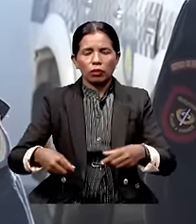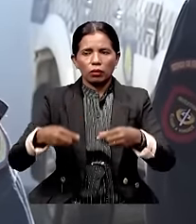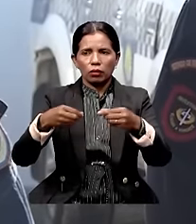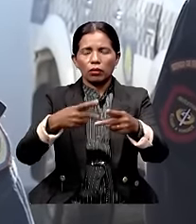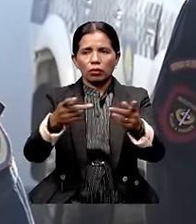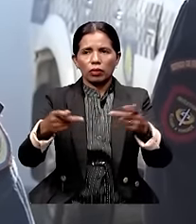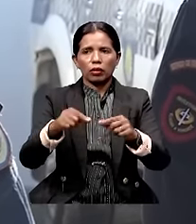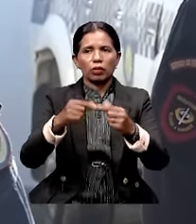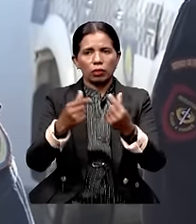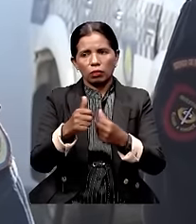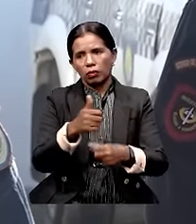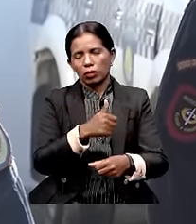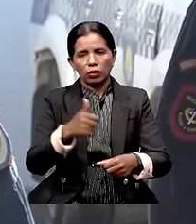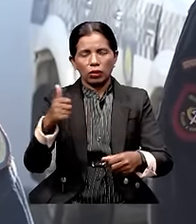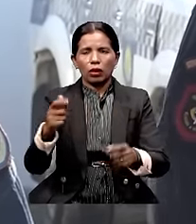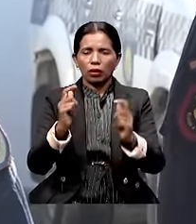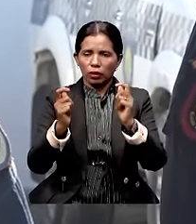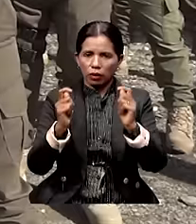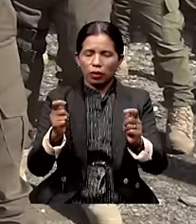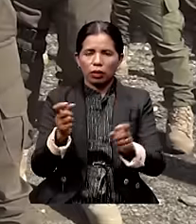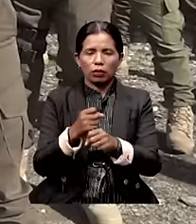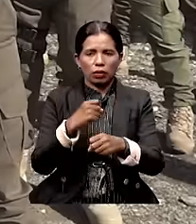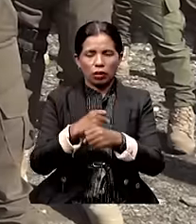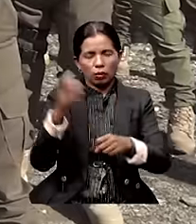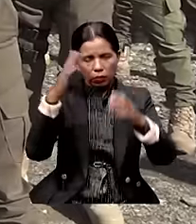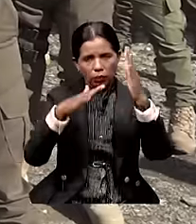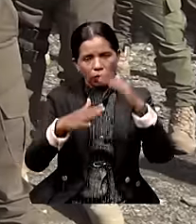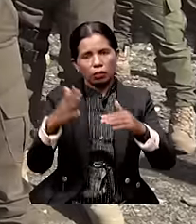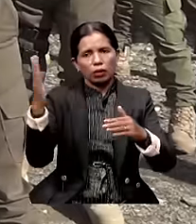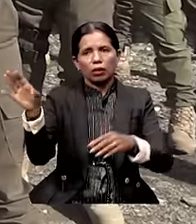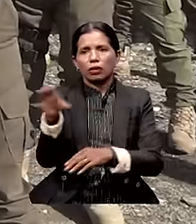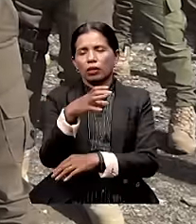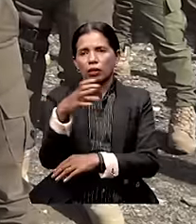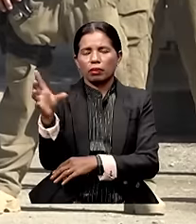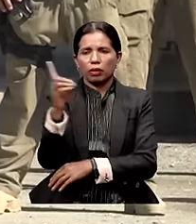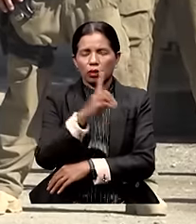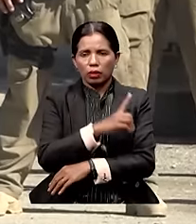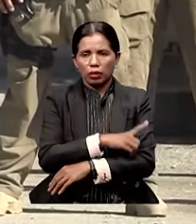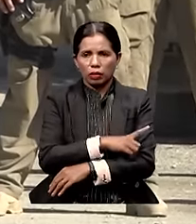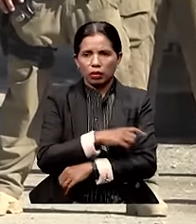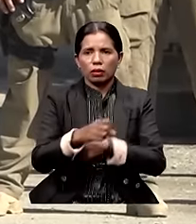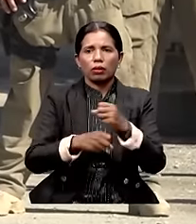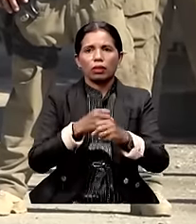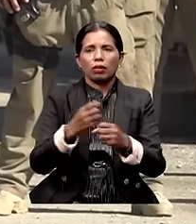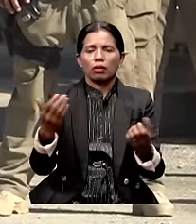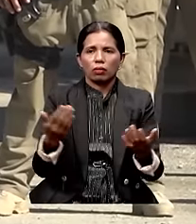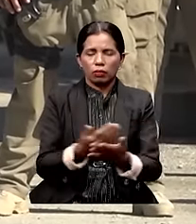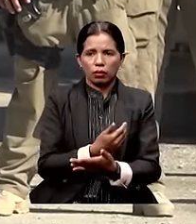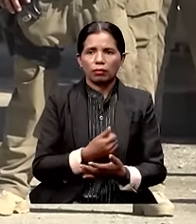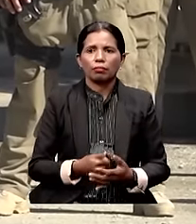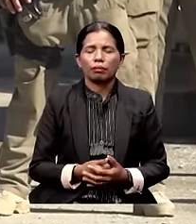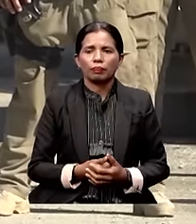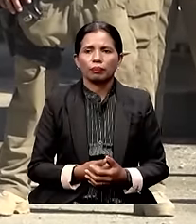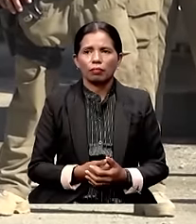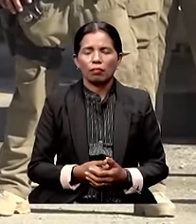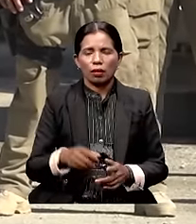no grupo CEDET Macoco, ato cria instabilidade e a celebração Missa Natal no Tinanfon. Comando